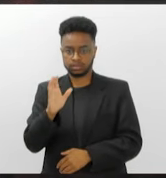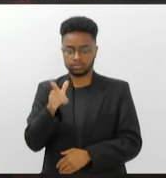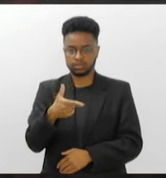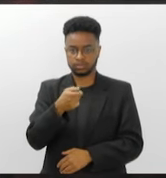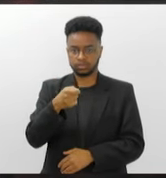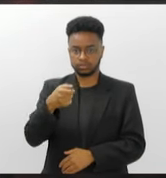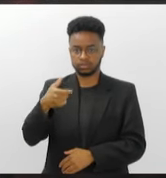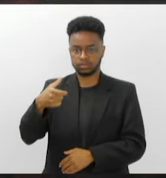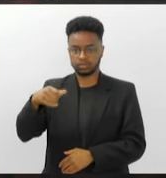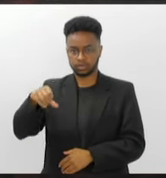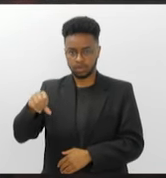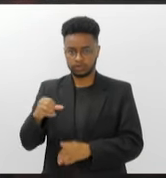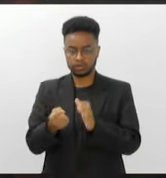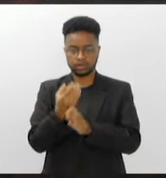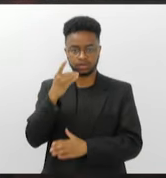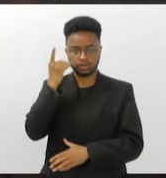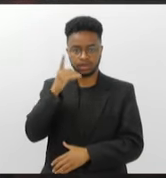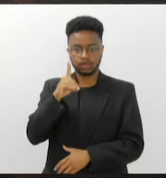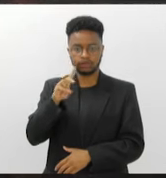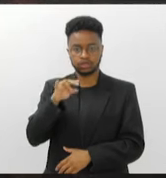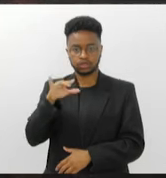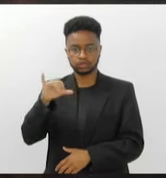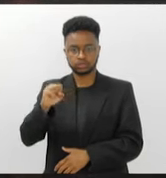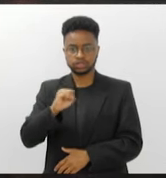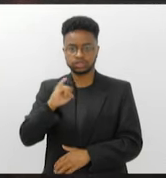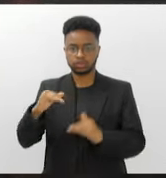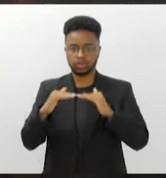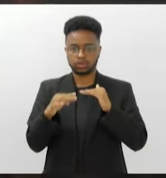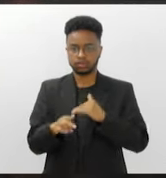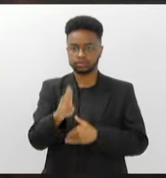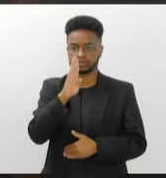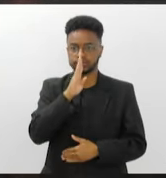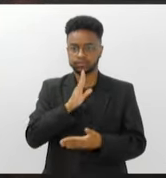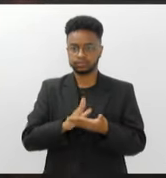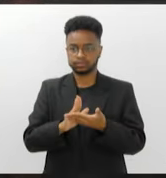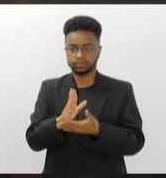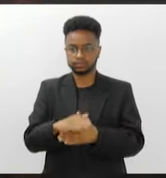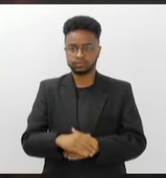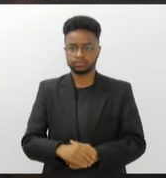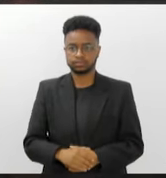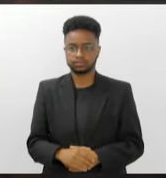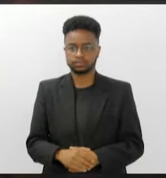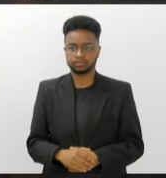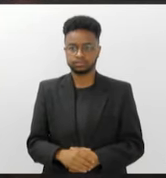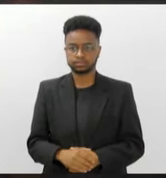5515/2009, deputado Vinícius Cozolino. Senhores que aprovam, permaneçam como estão, aprovado.